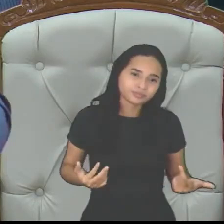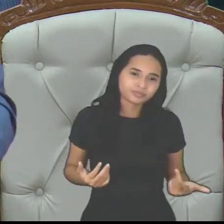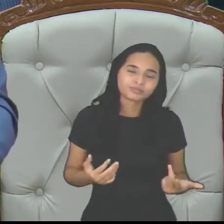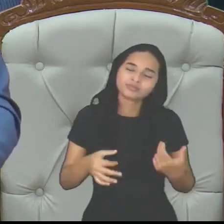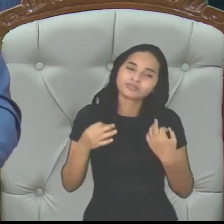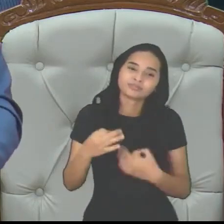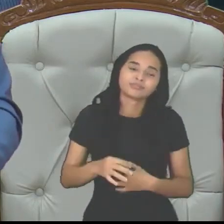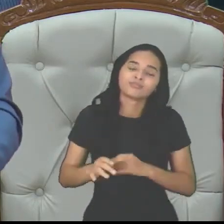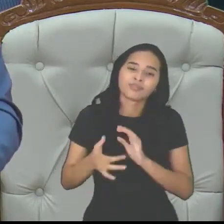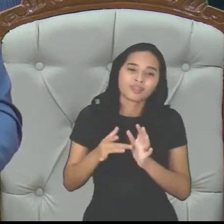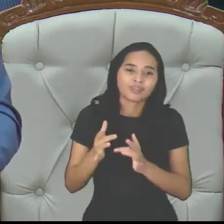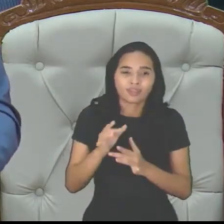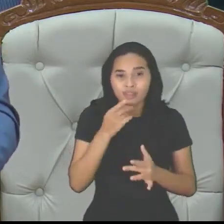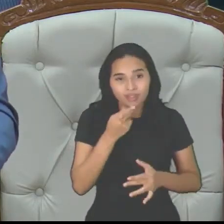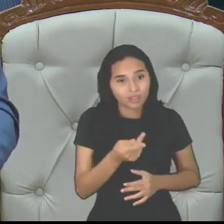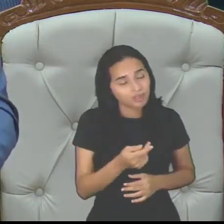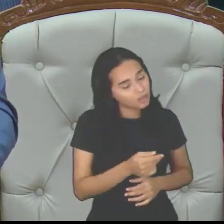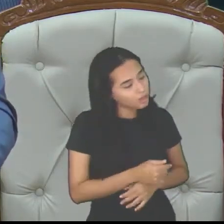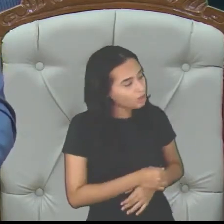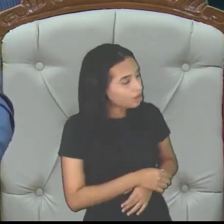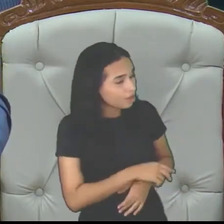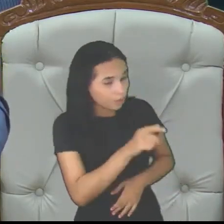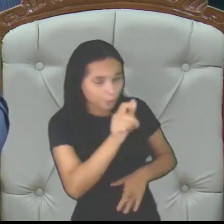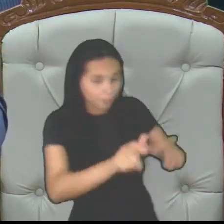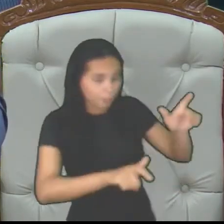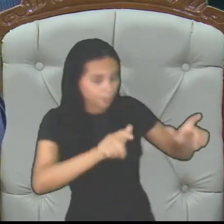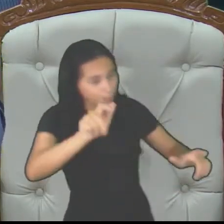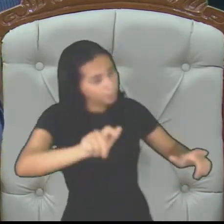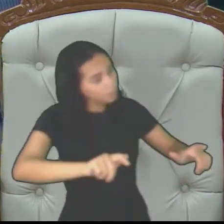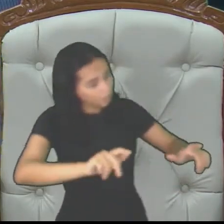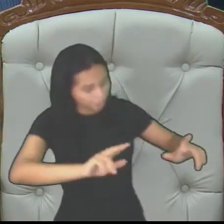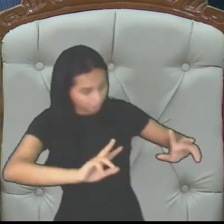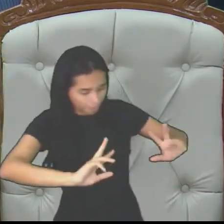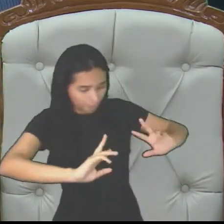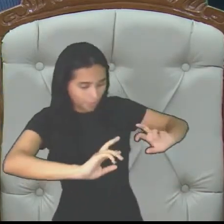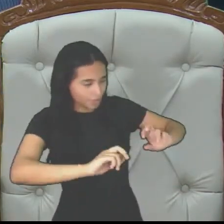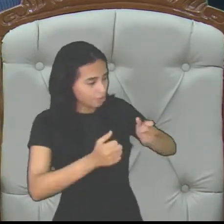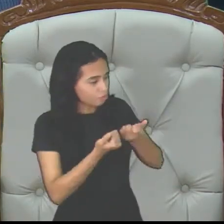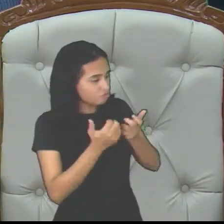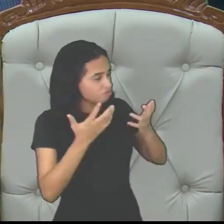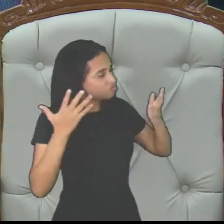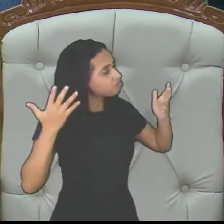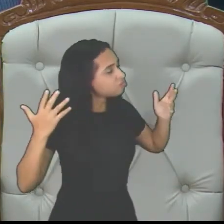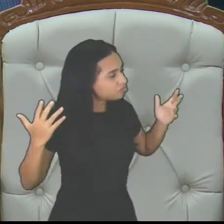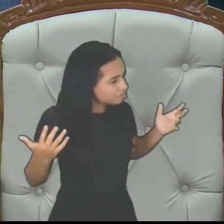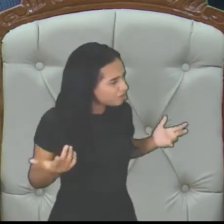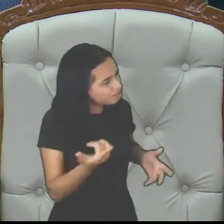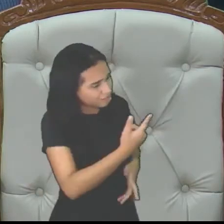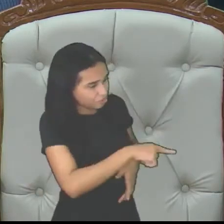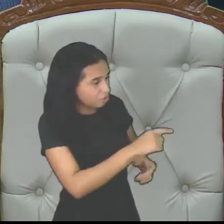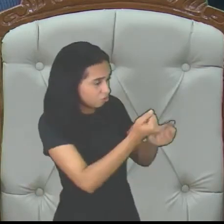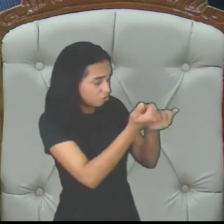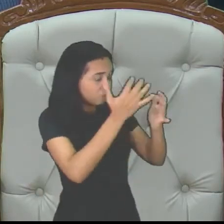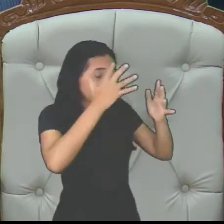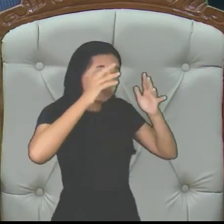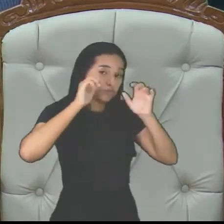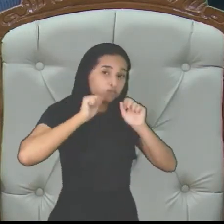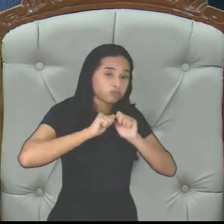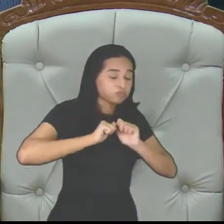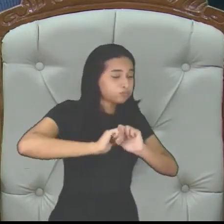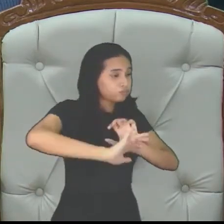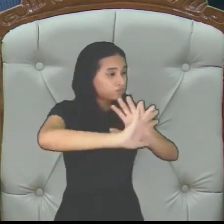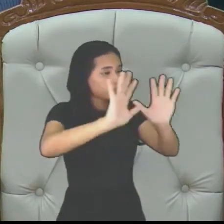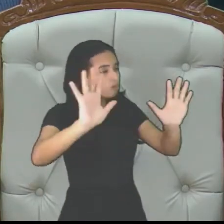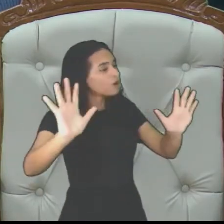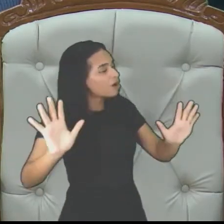disse que os homens vejam a vossa luz, que a vossa luz possa brilhar e que eles